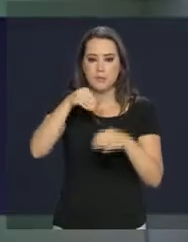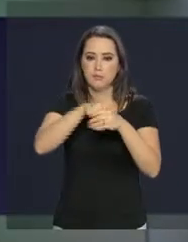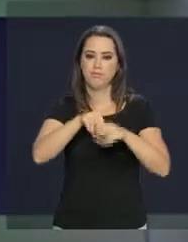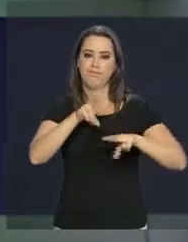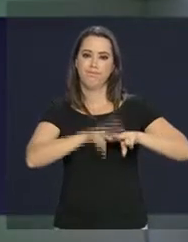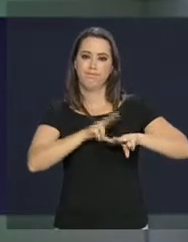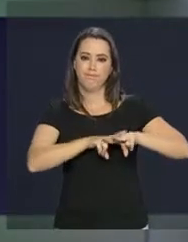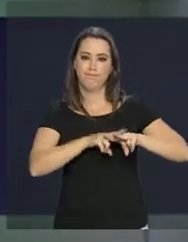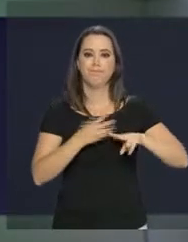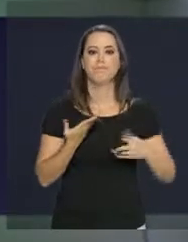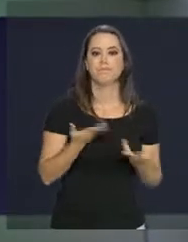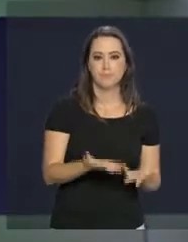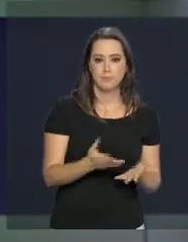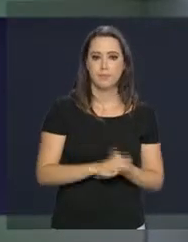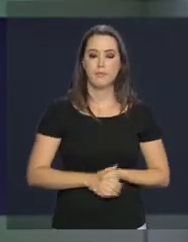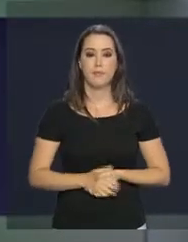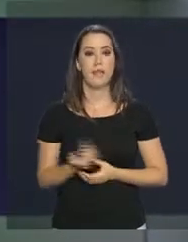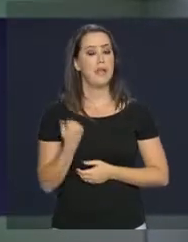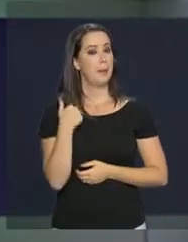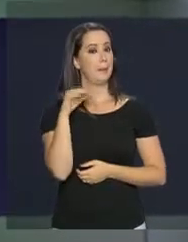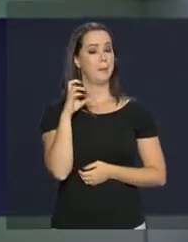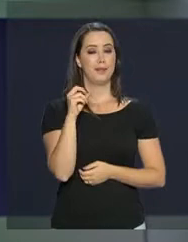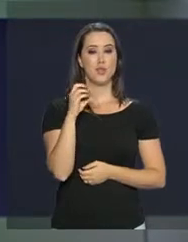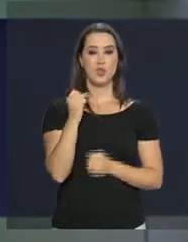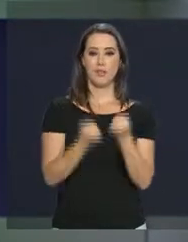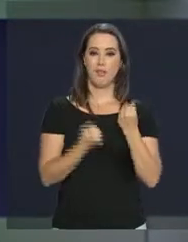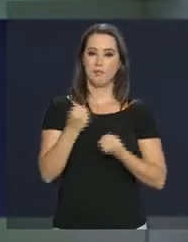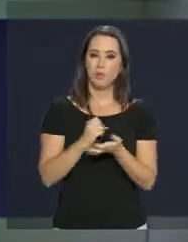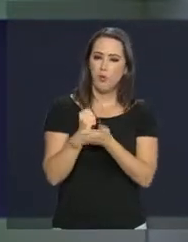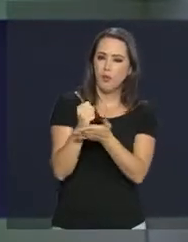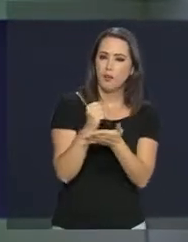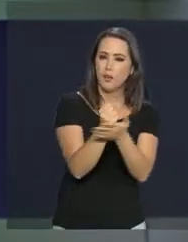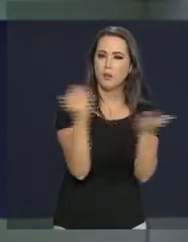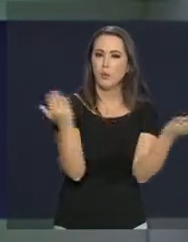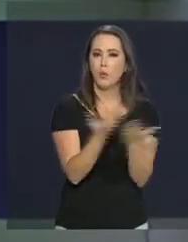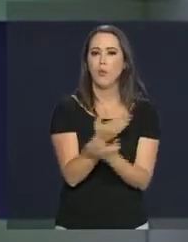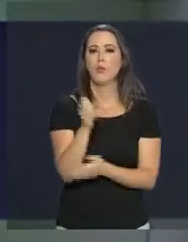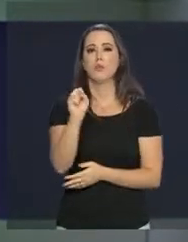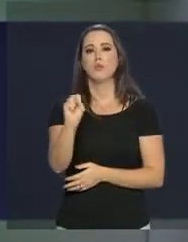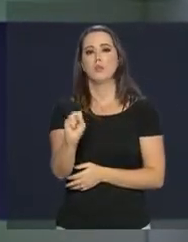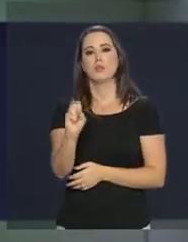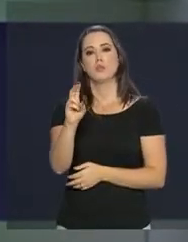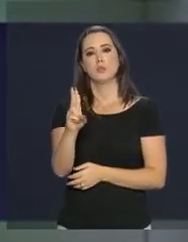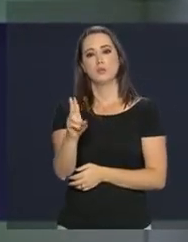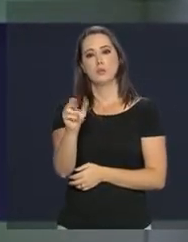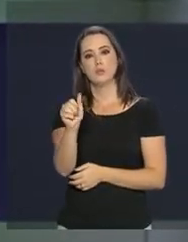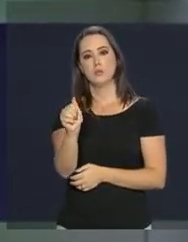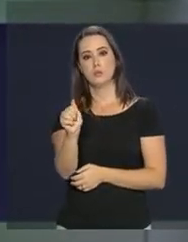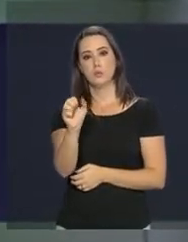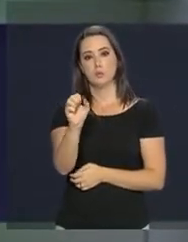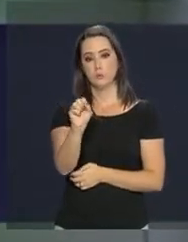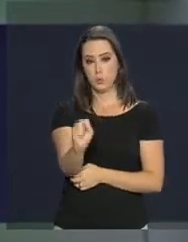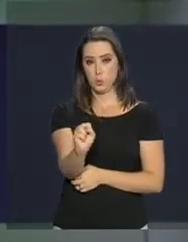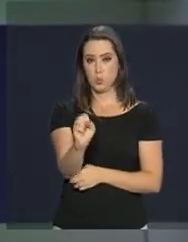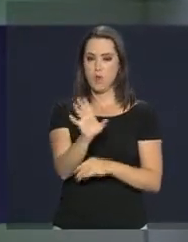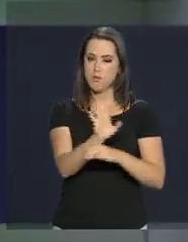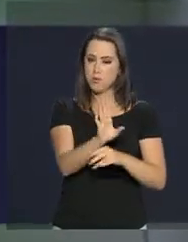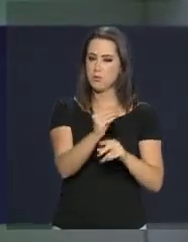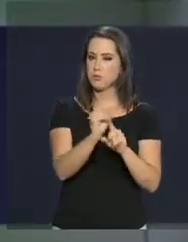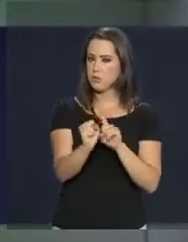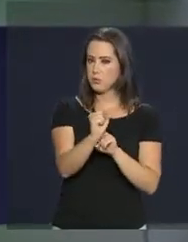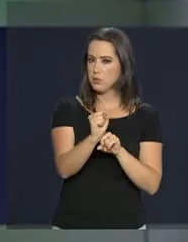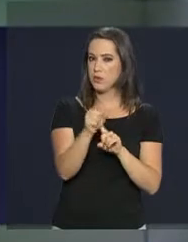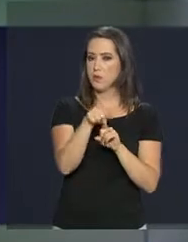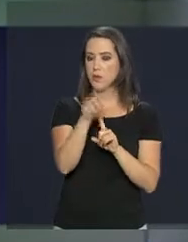mais de 500 veículos foram entregues hoje para uso no sistema único de assistência social os veículos serão usados